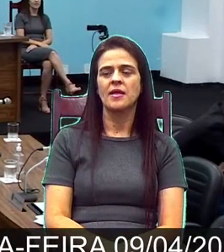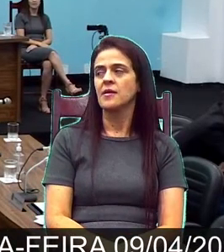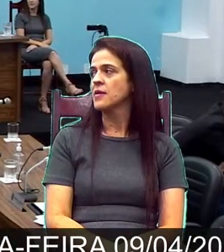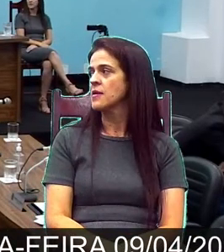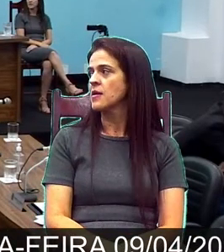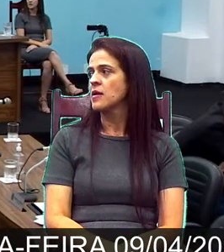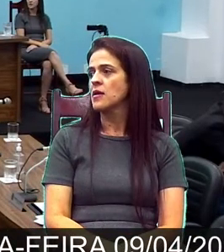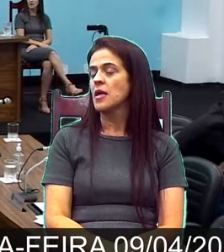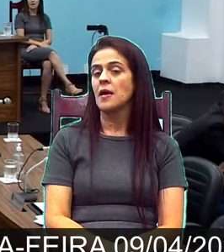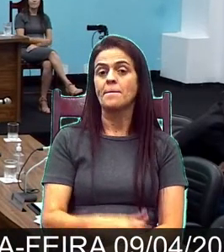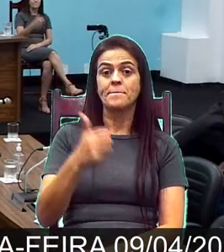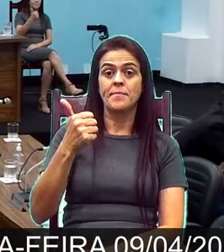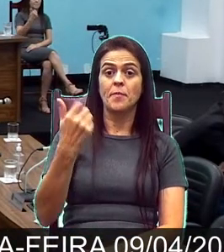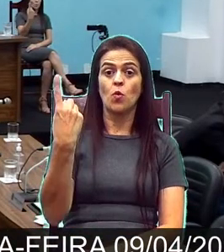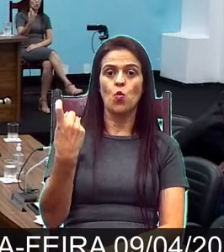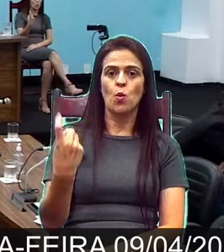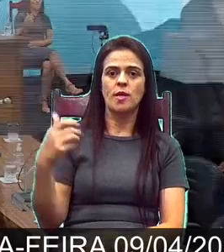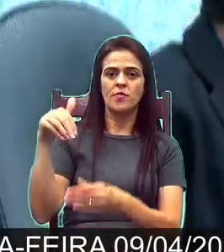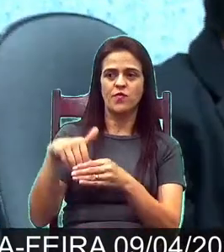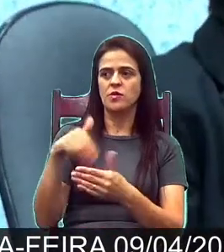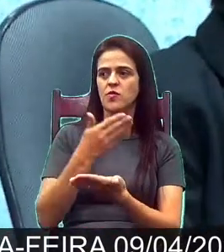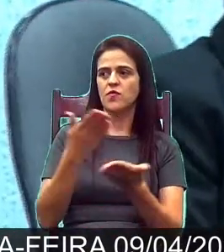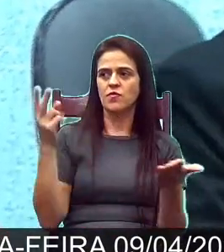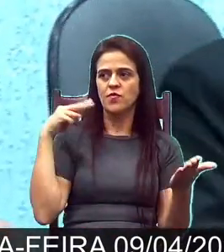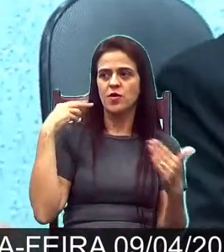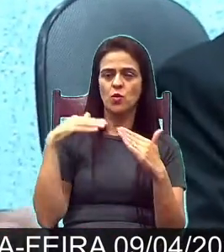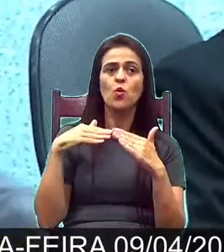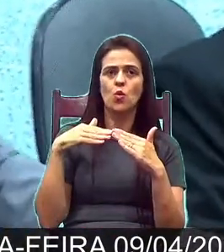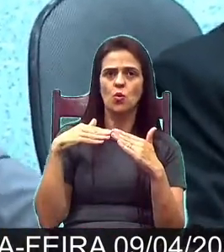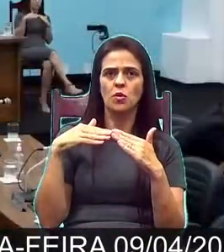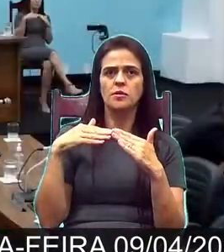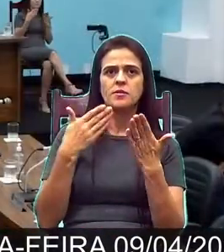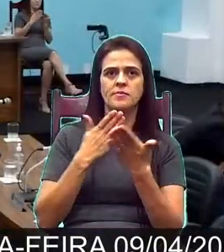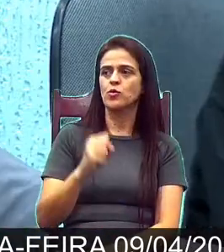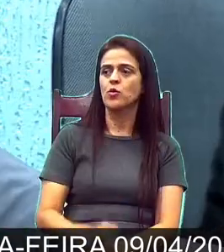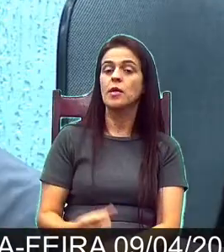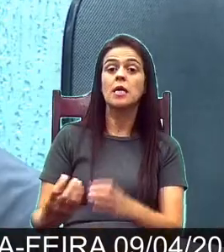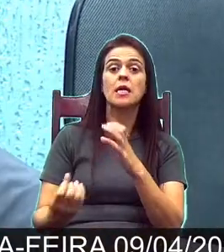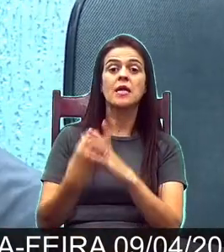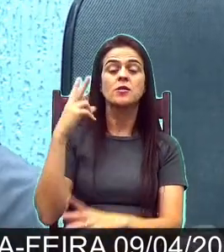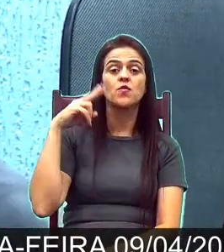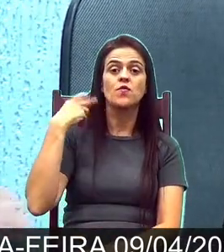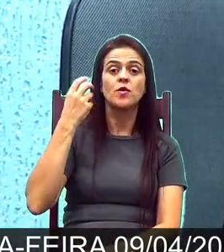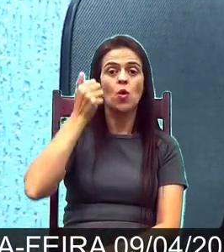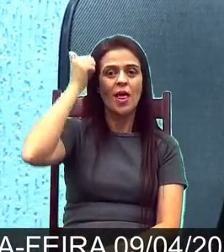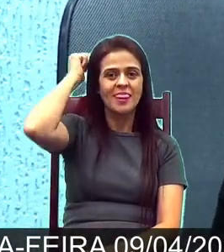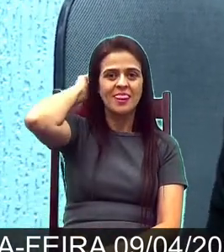Projeto em primeira e única votação. Aqueles que estiverem de acordo, permaneçam como estão. Aprovado.